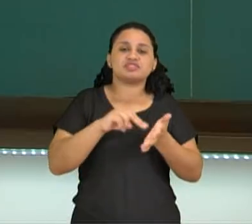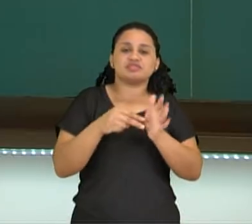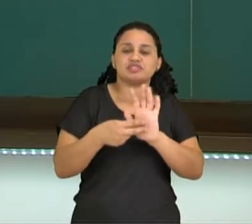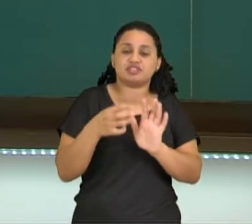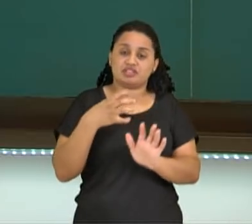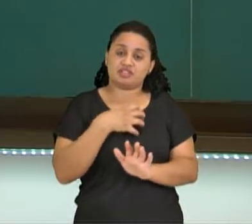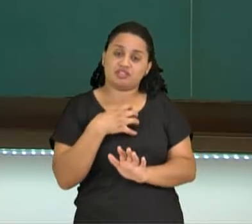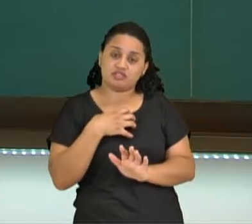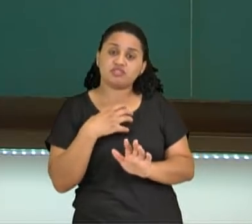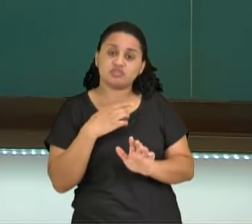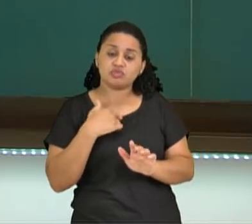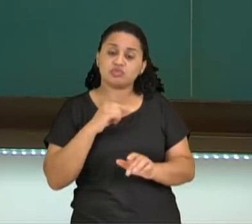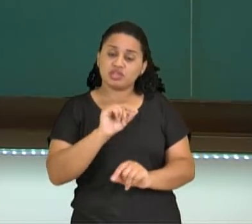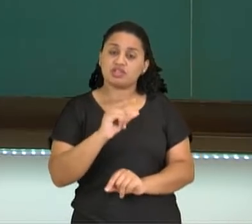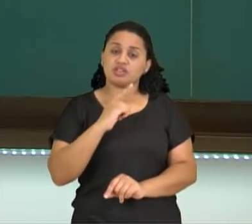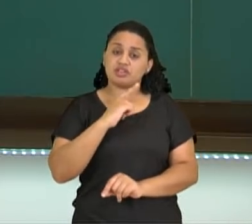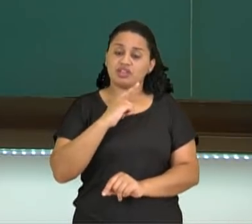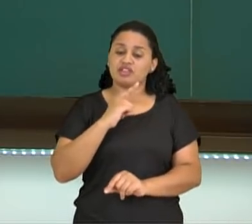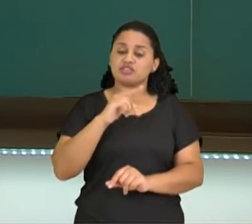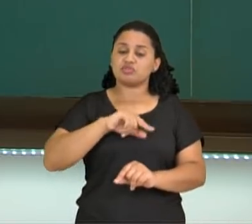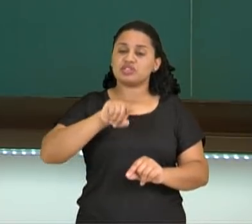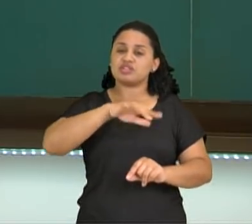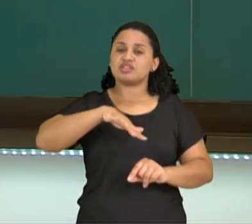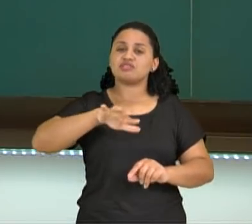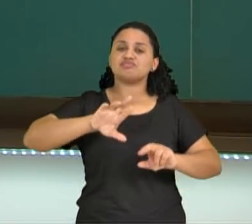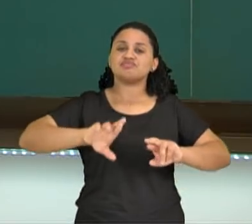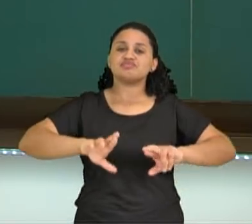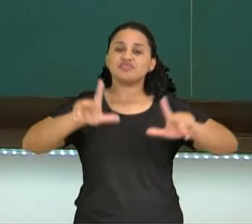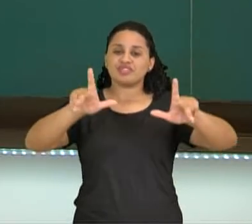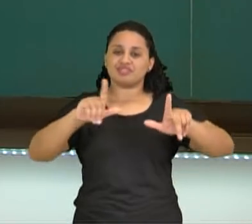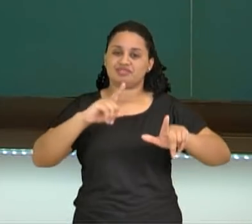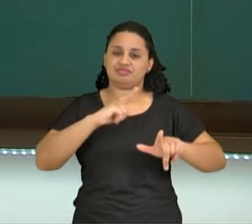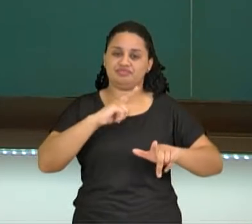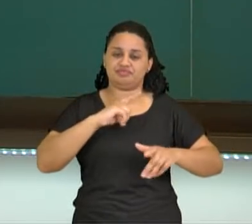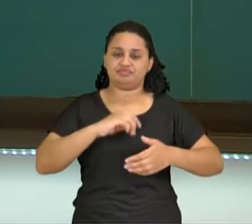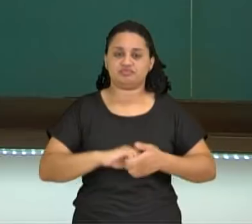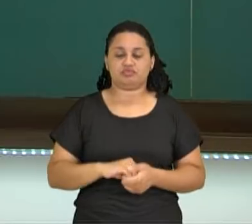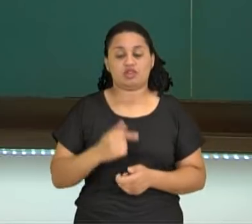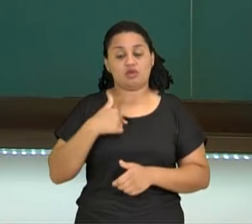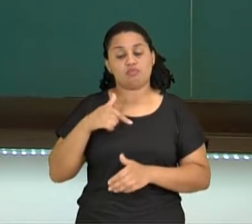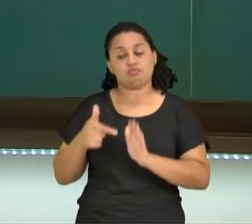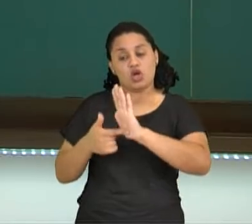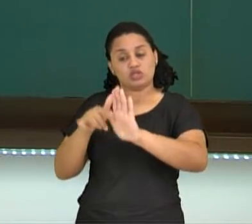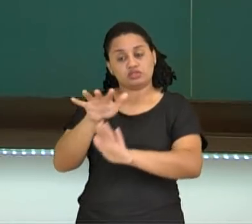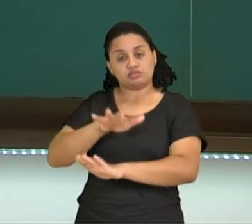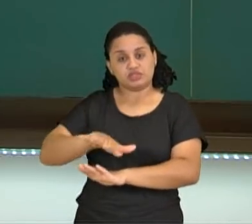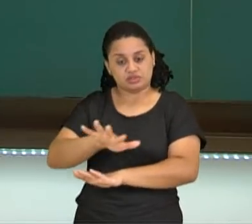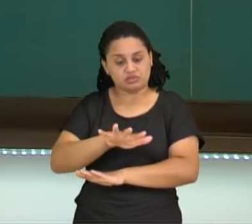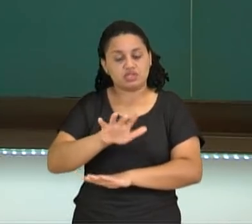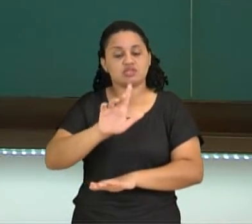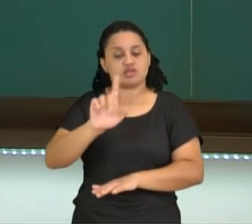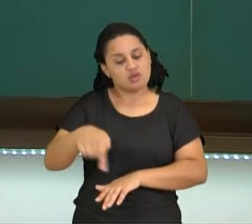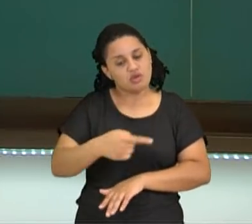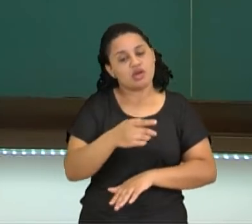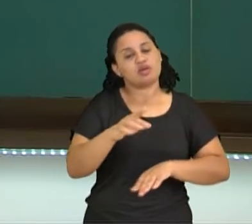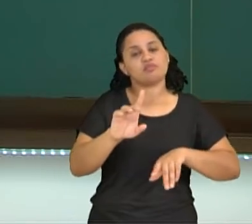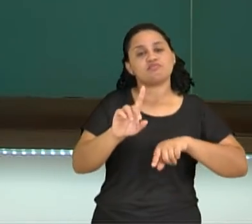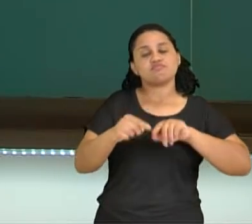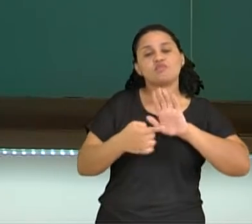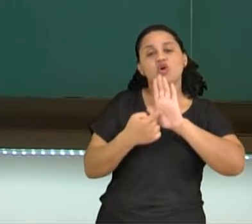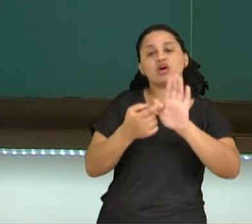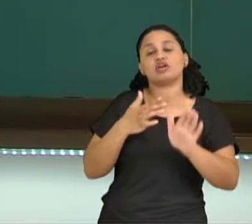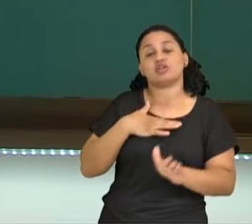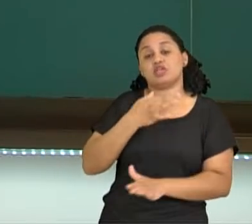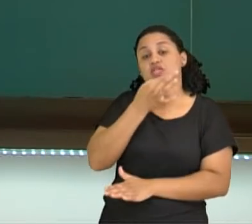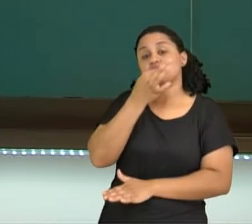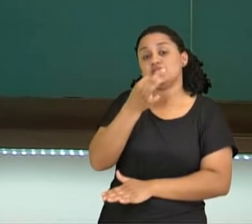a questão controversa apresentada. Tá? Então ele vai apresentar uma situação e a sua opinião sobre